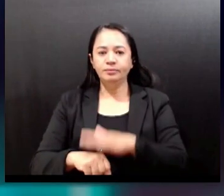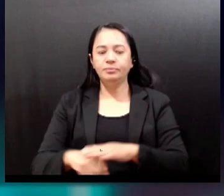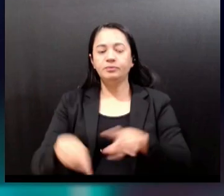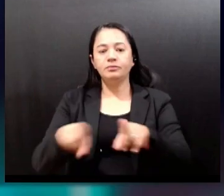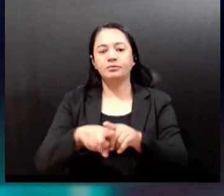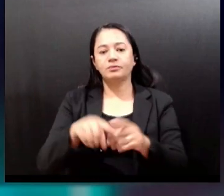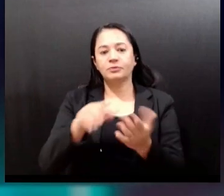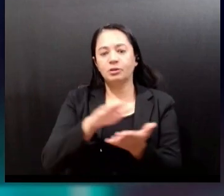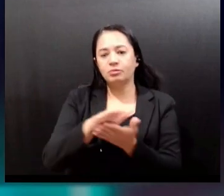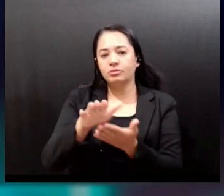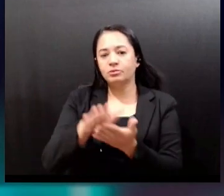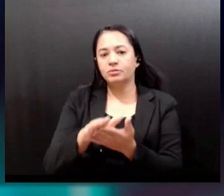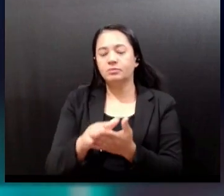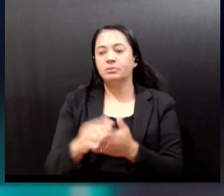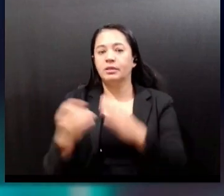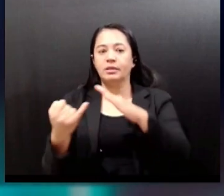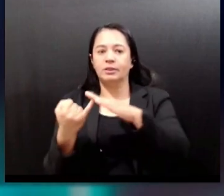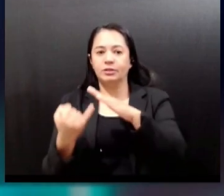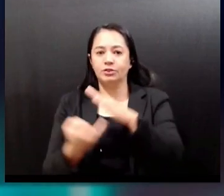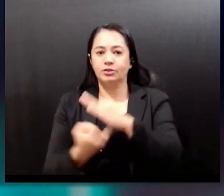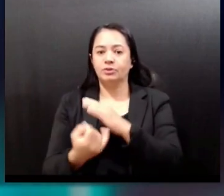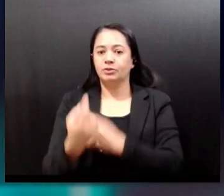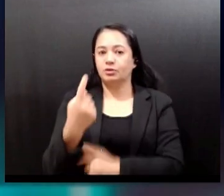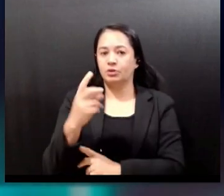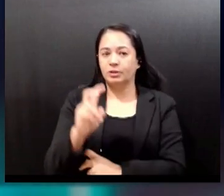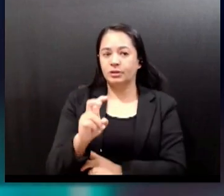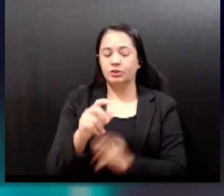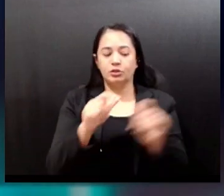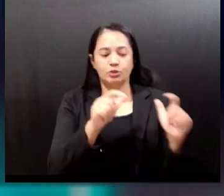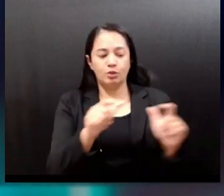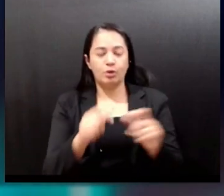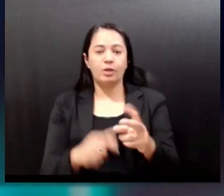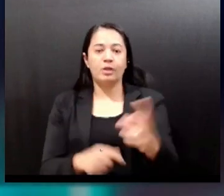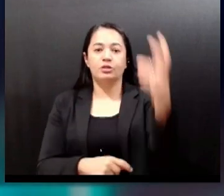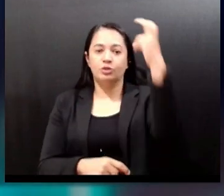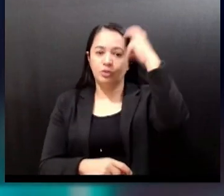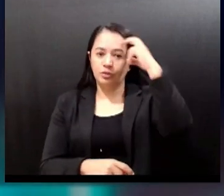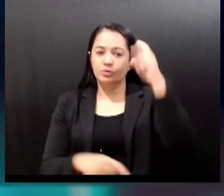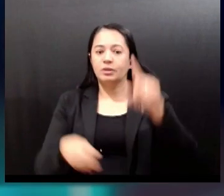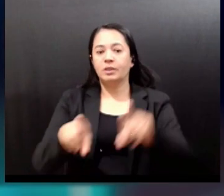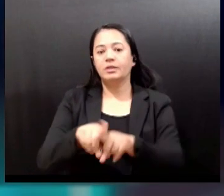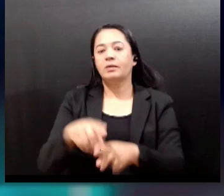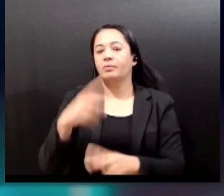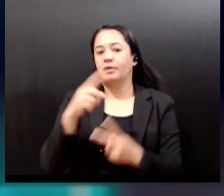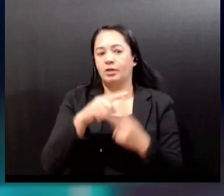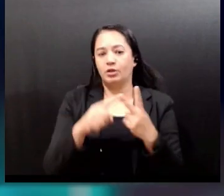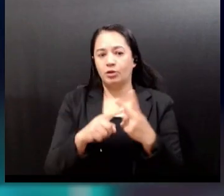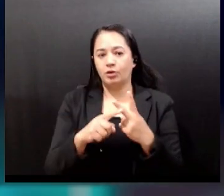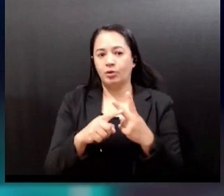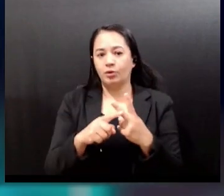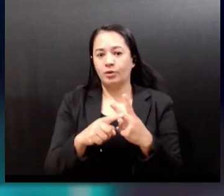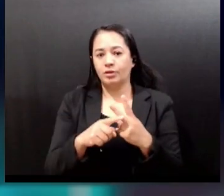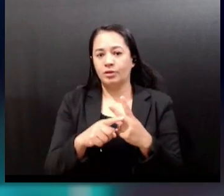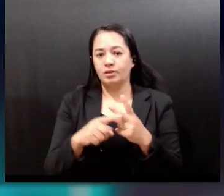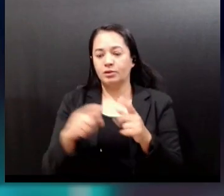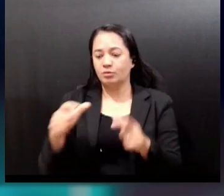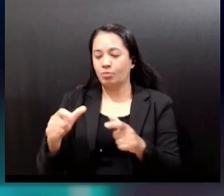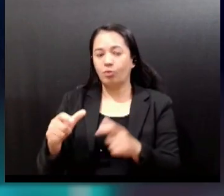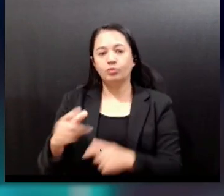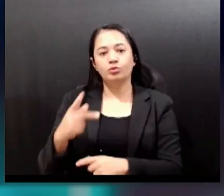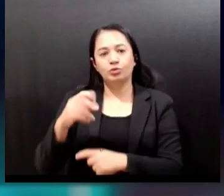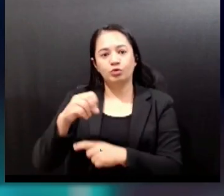15 instituições de ponto de cultura e 2 para os chamados pontões. A gente chegou hoje com